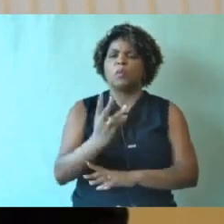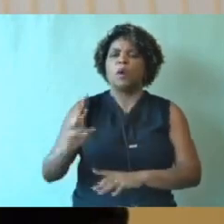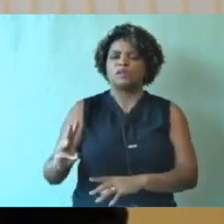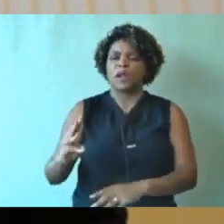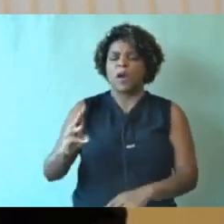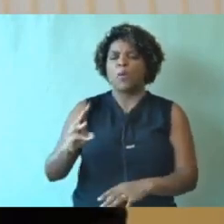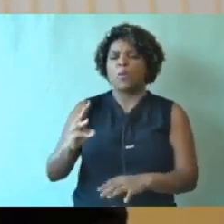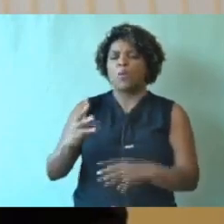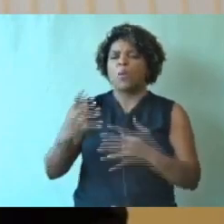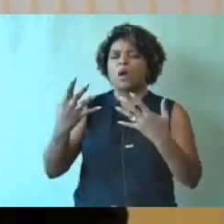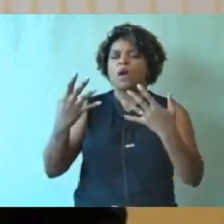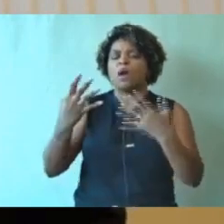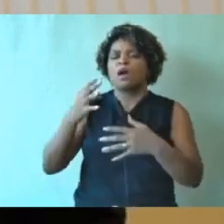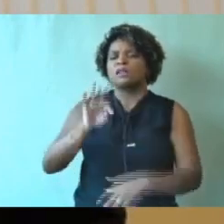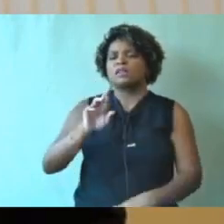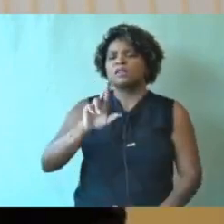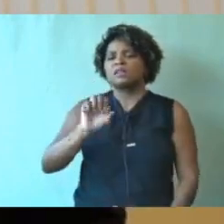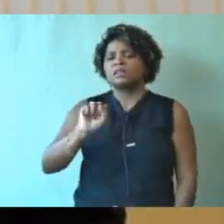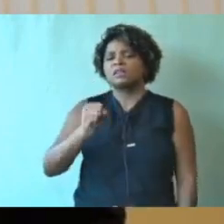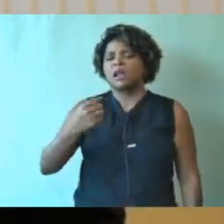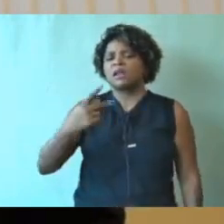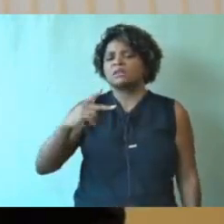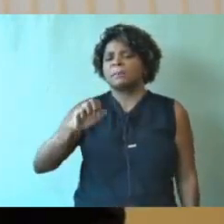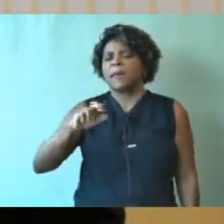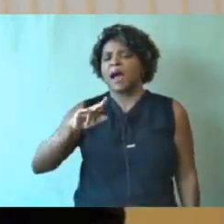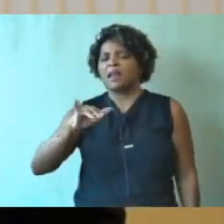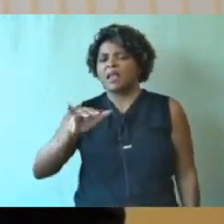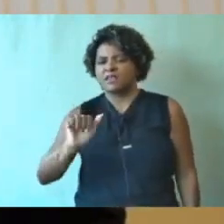prefeitura, nos dados que são divulgados, tem todas as